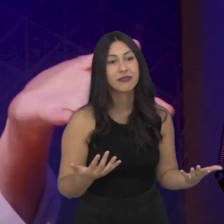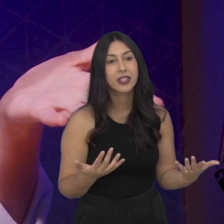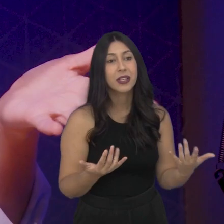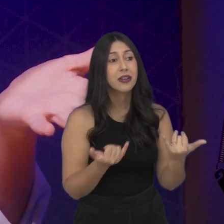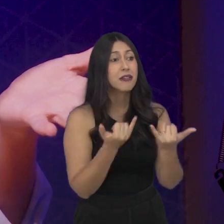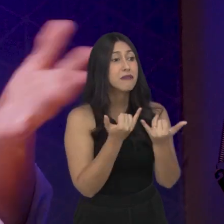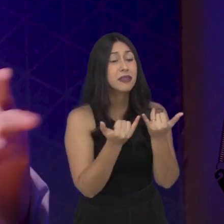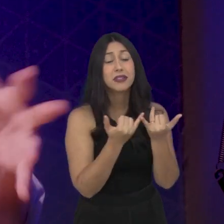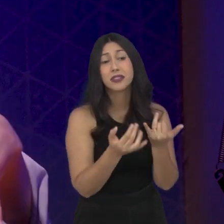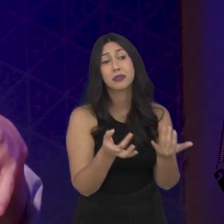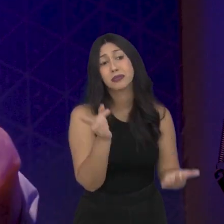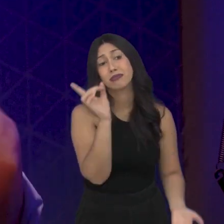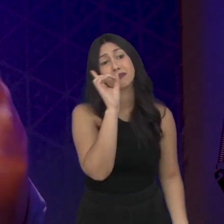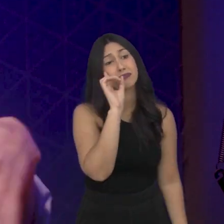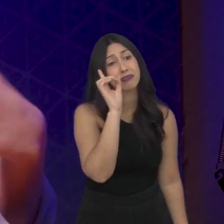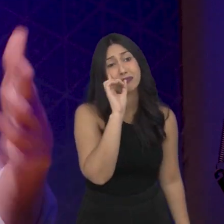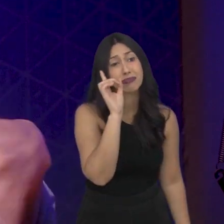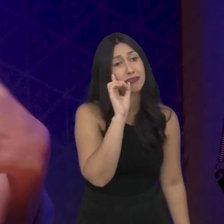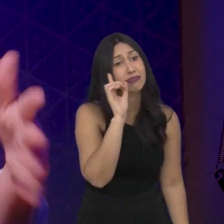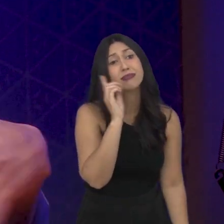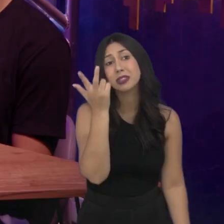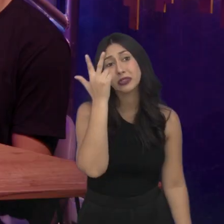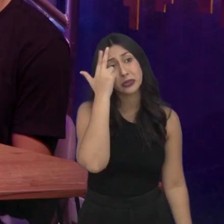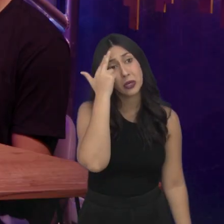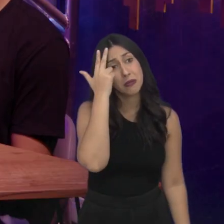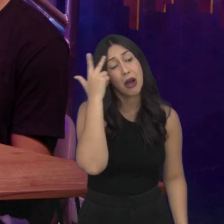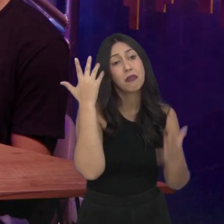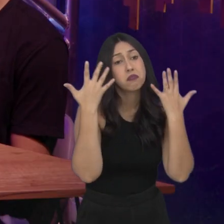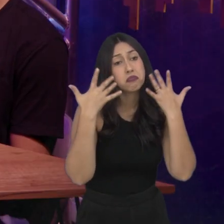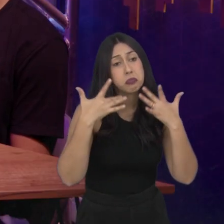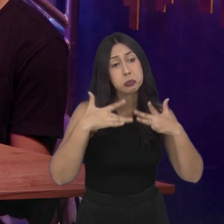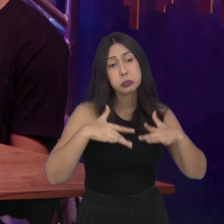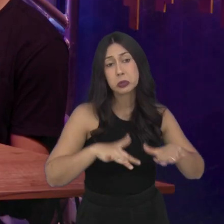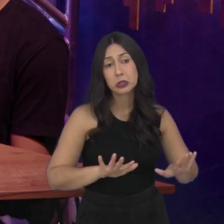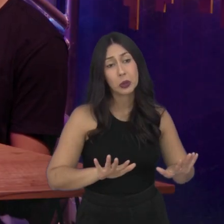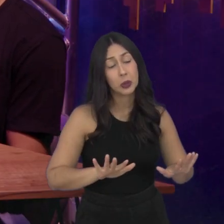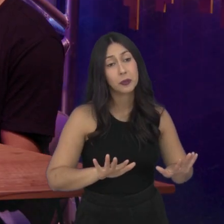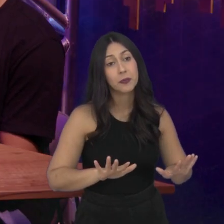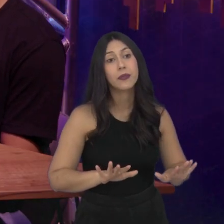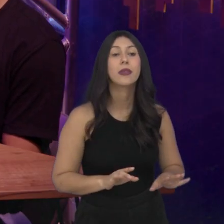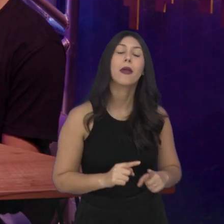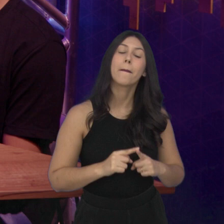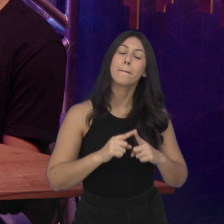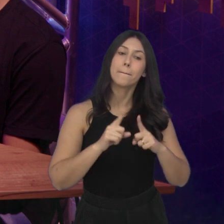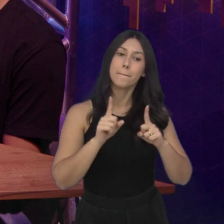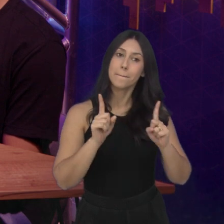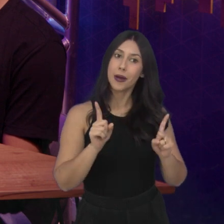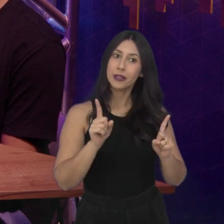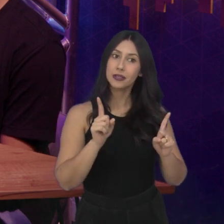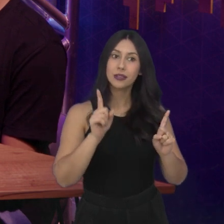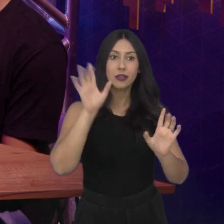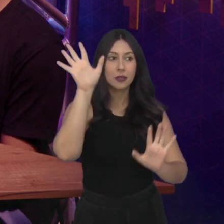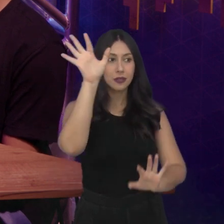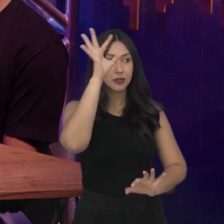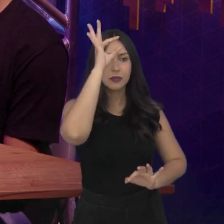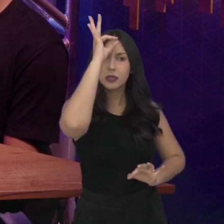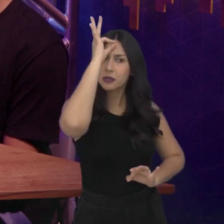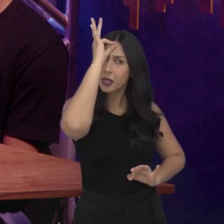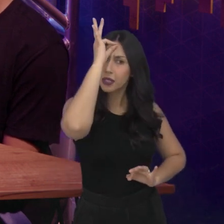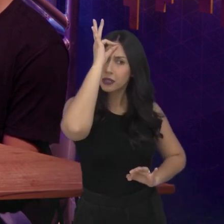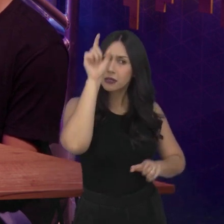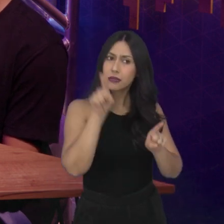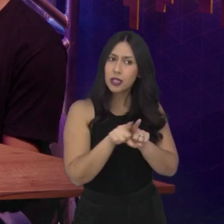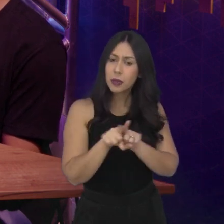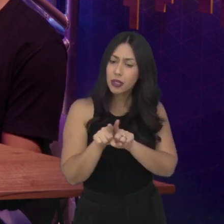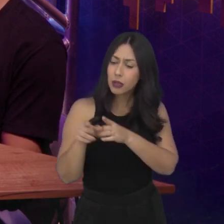um slice of life, né? É como se fosse a vida correndo ali normalmente. Só que os personagens, eles estão em